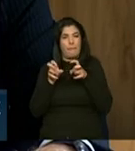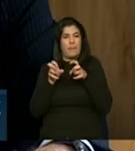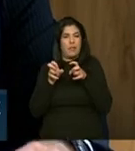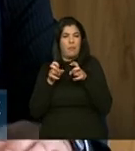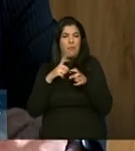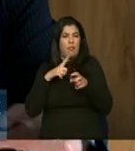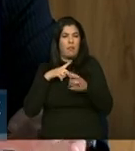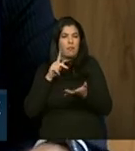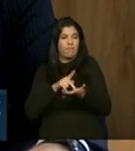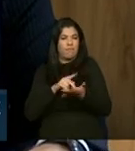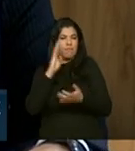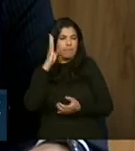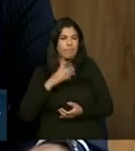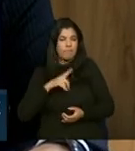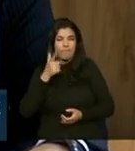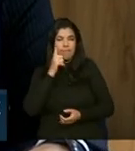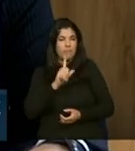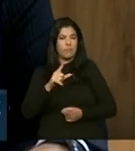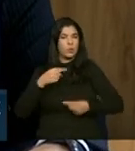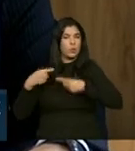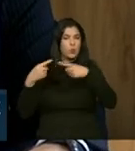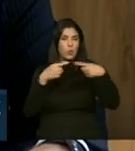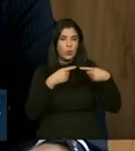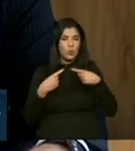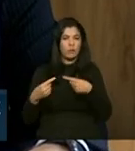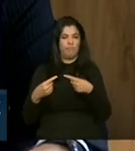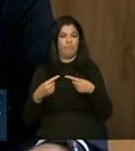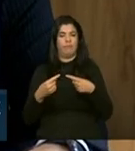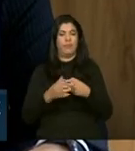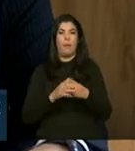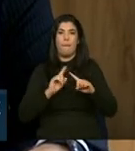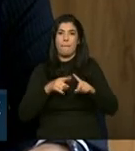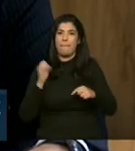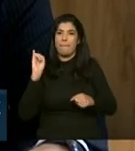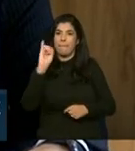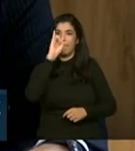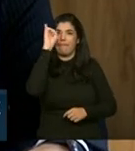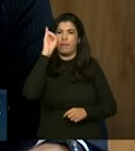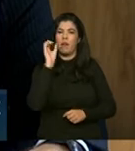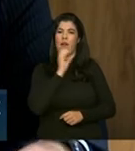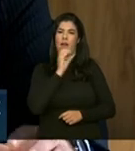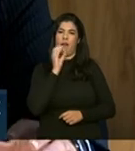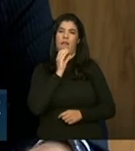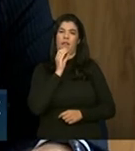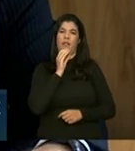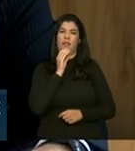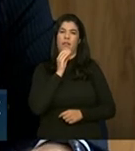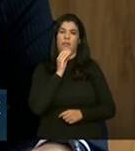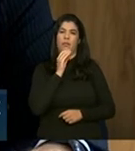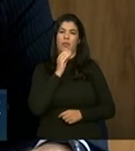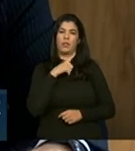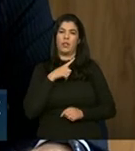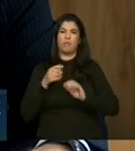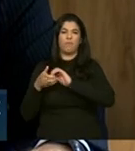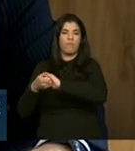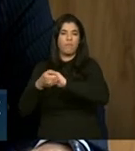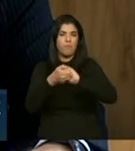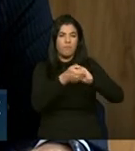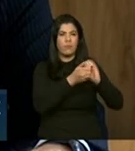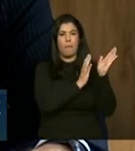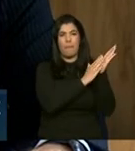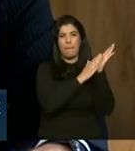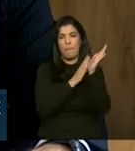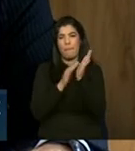competitiva. Consequentemente, é absolutamente necessário essa mobilização. Eu me congratulo com a